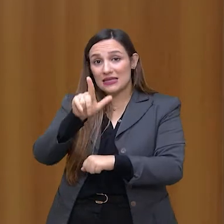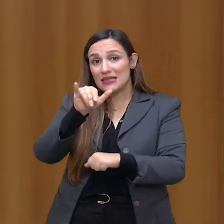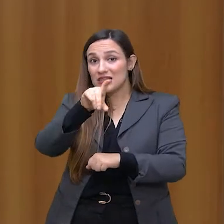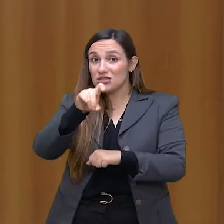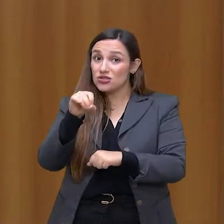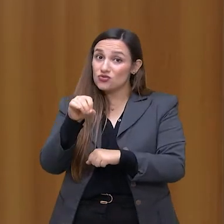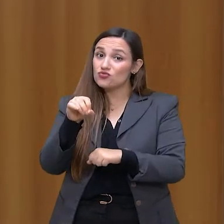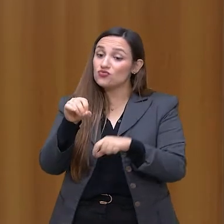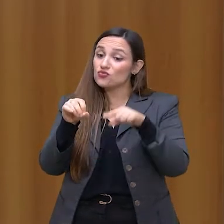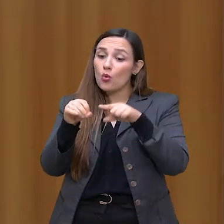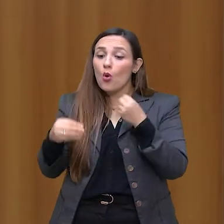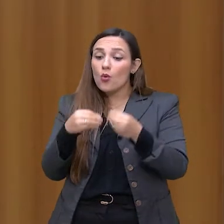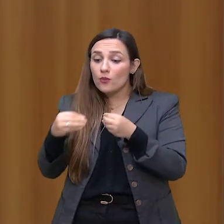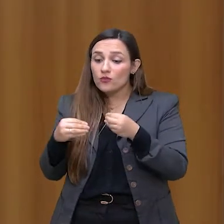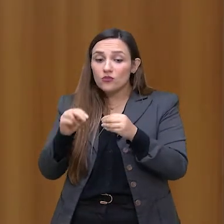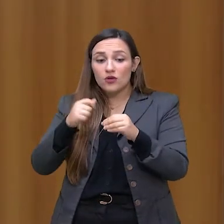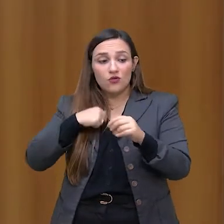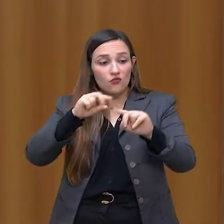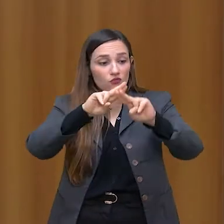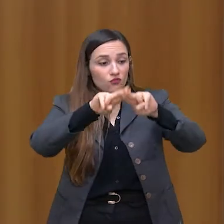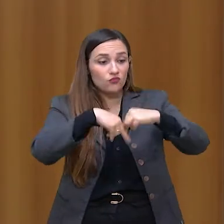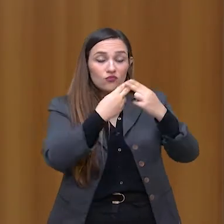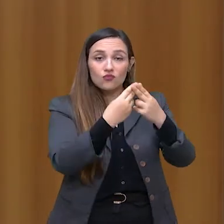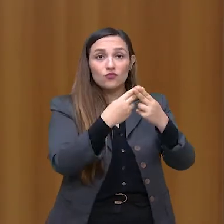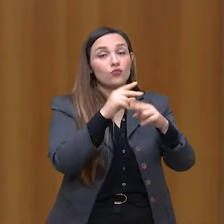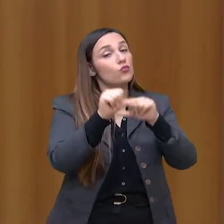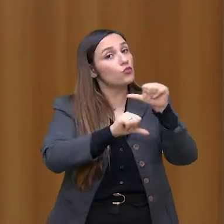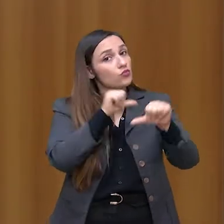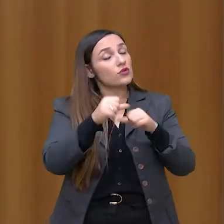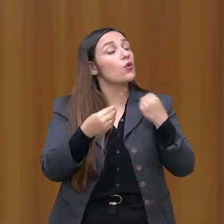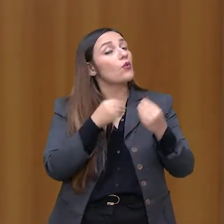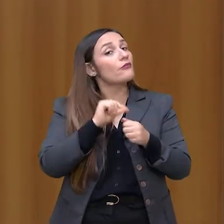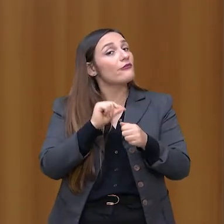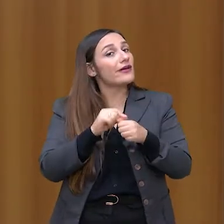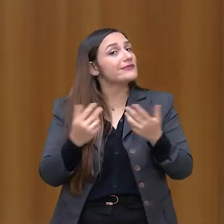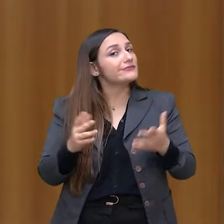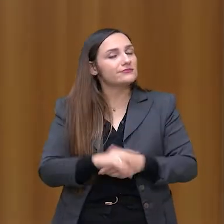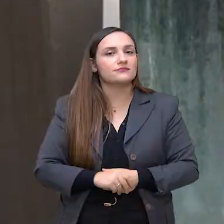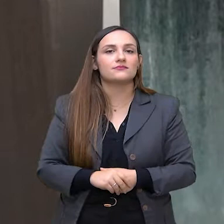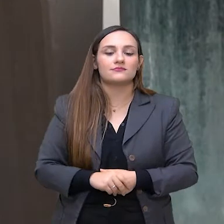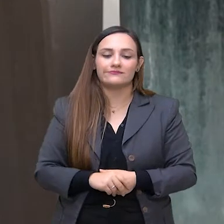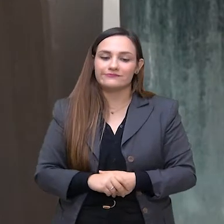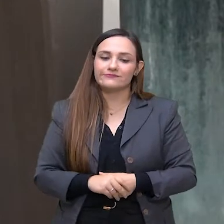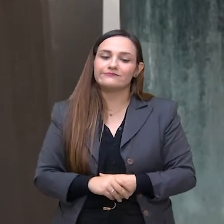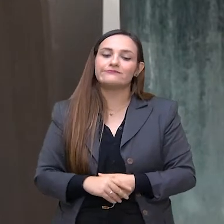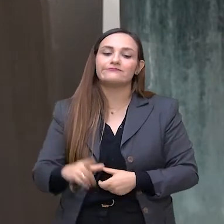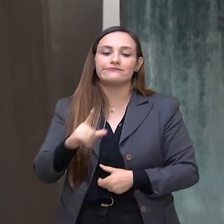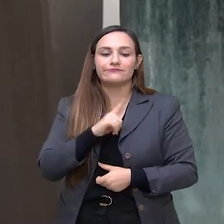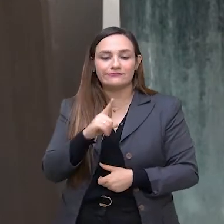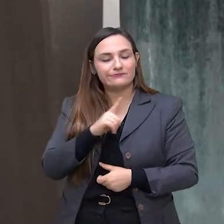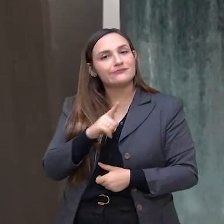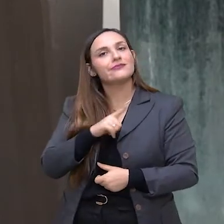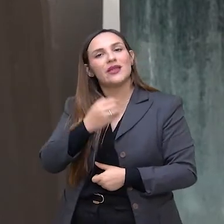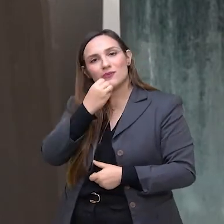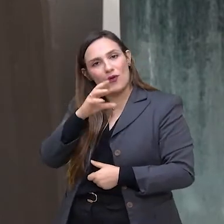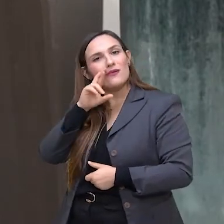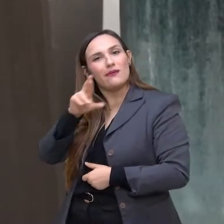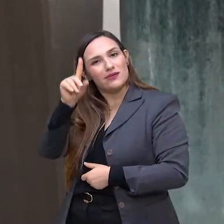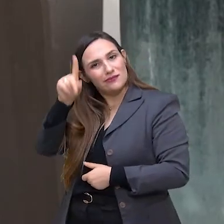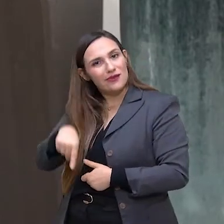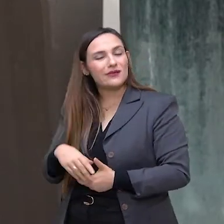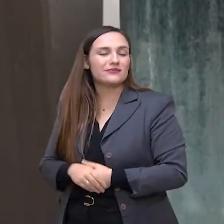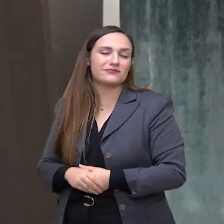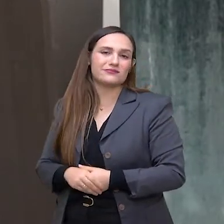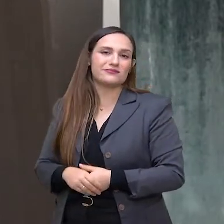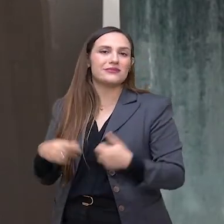na capacidade de eu transformá-lo, de reciclar. As soluções estão aí, né? As logísticas,